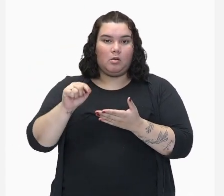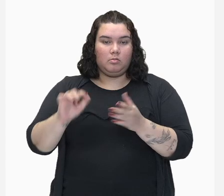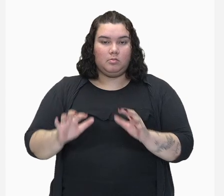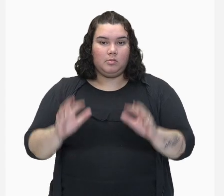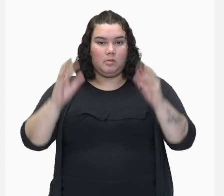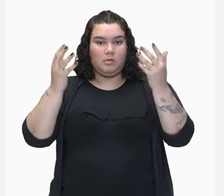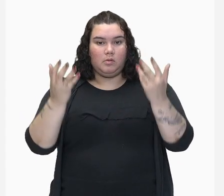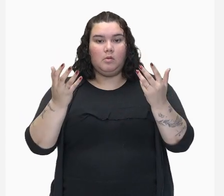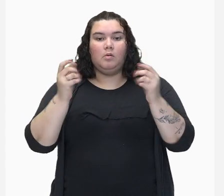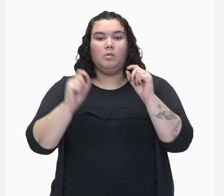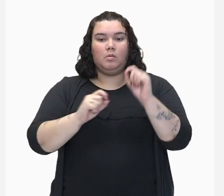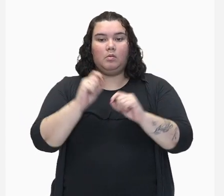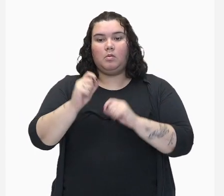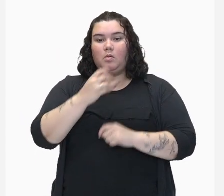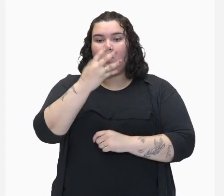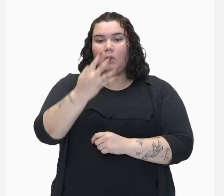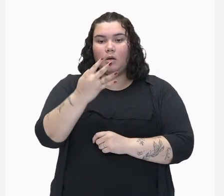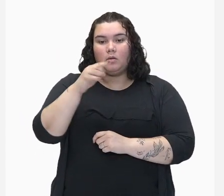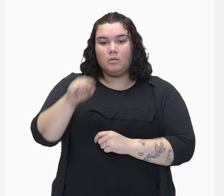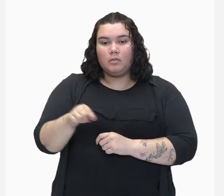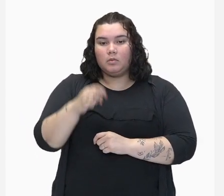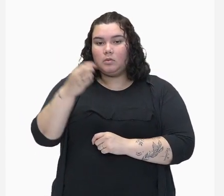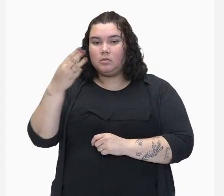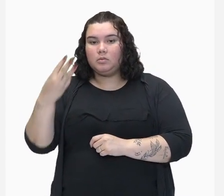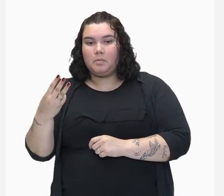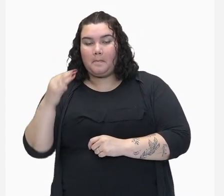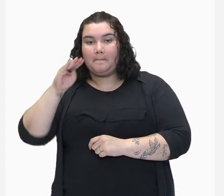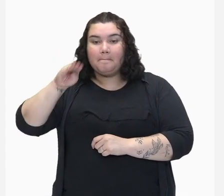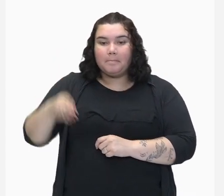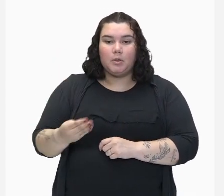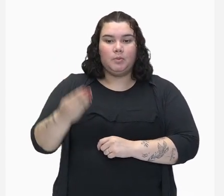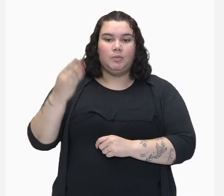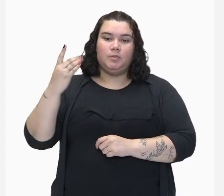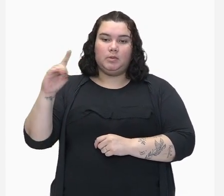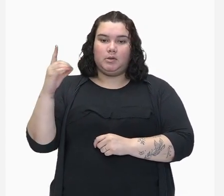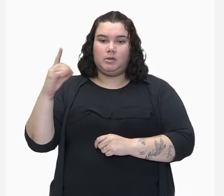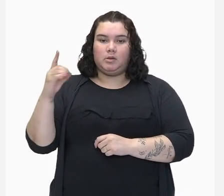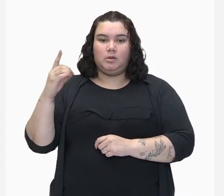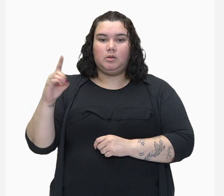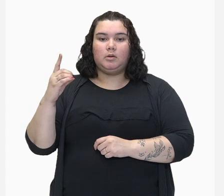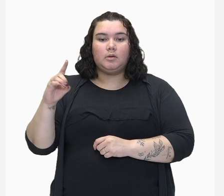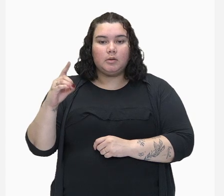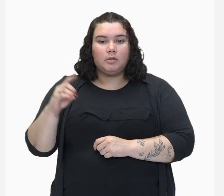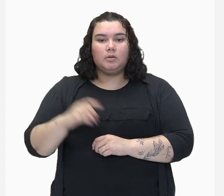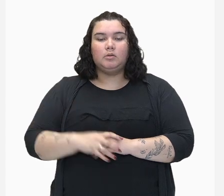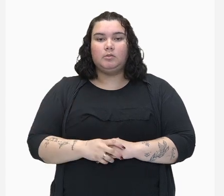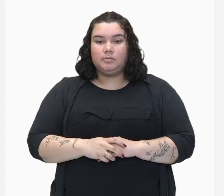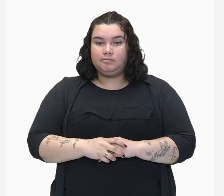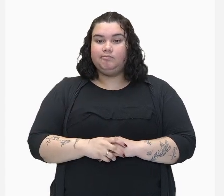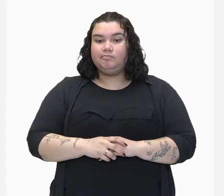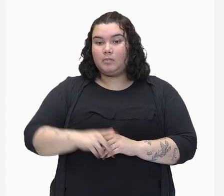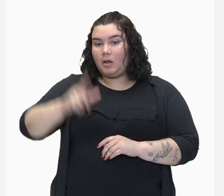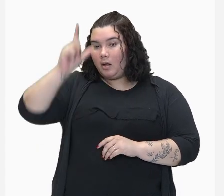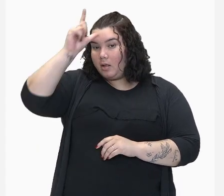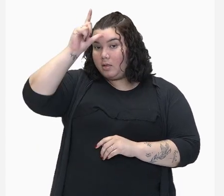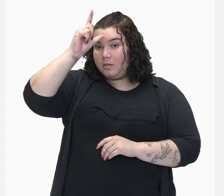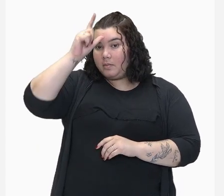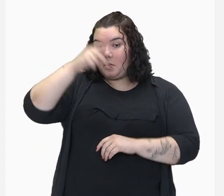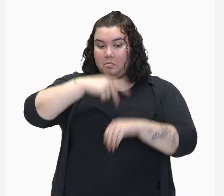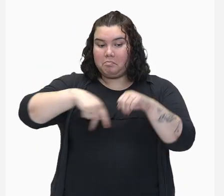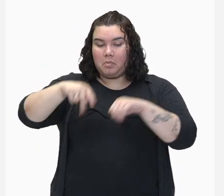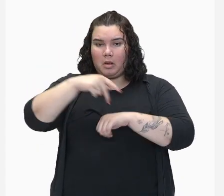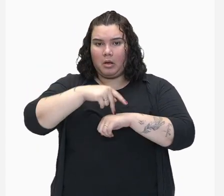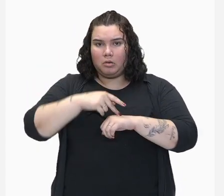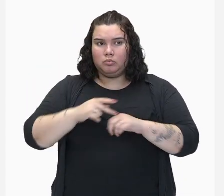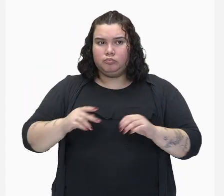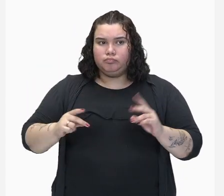de 4,3 bilhões de dólares. Olha só, e olha que a Alemanha é um país de primeiro